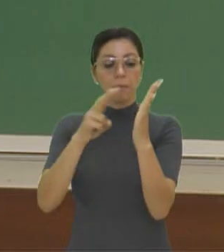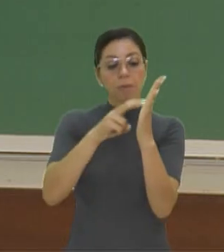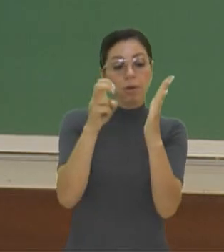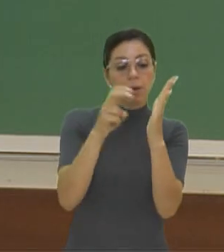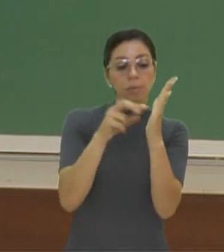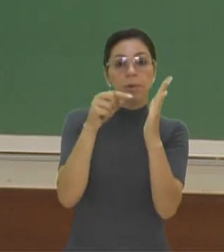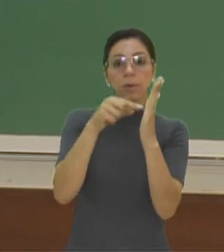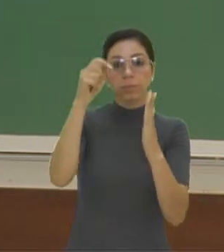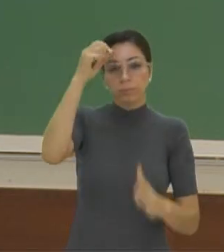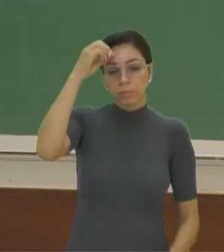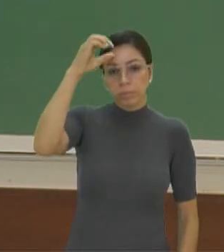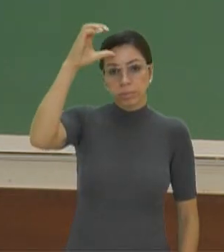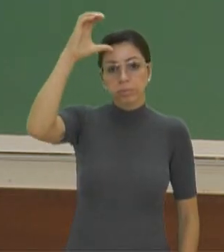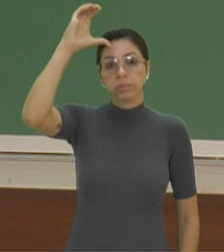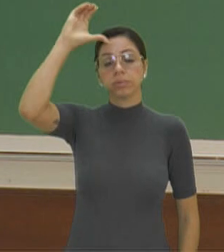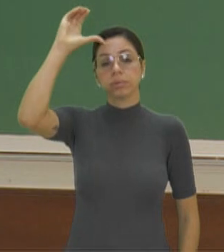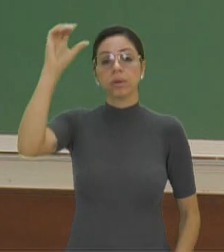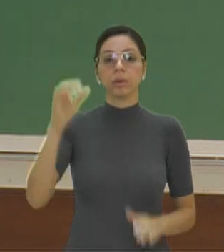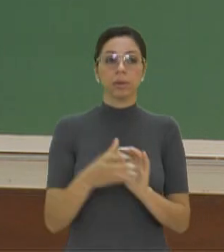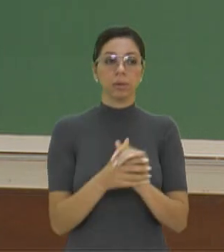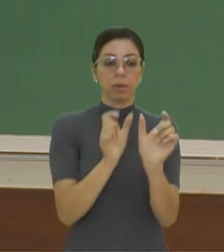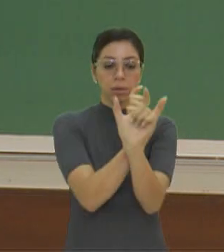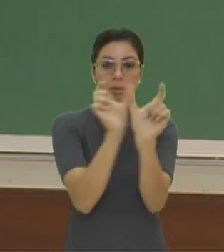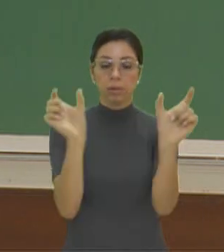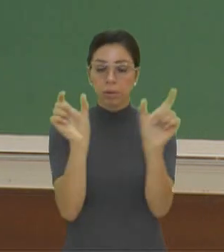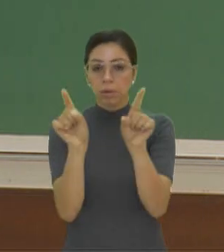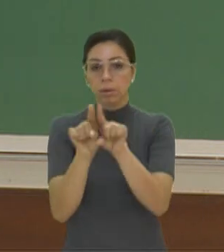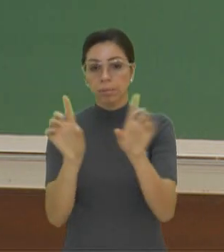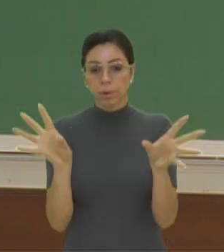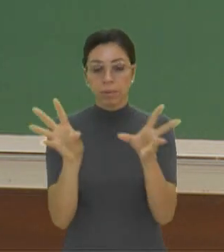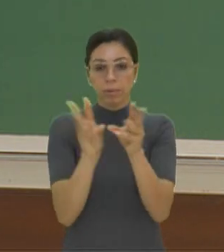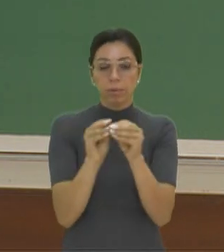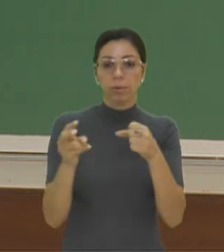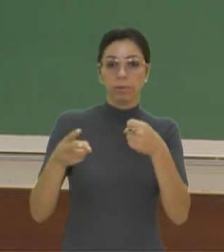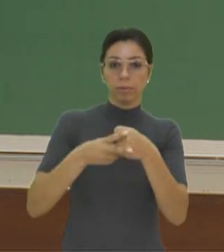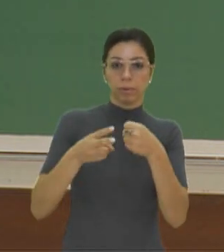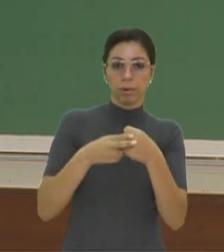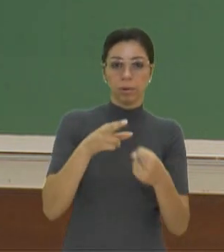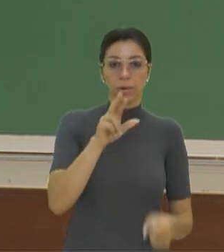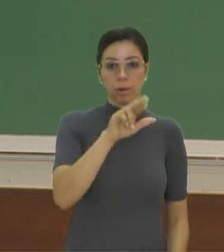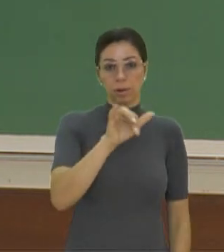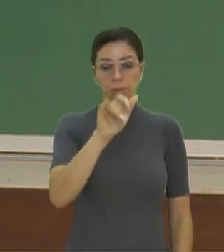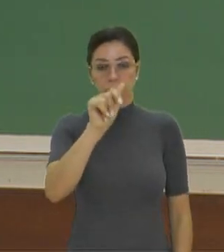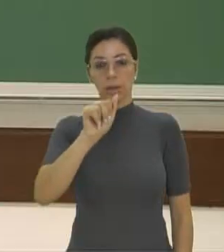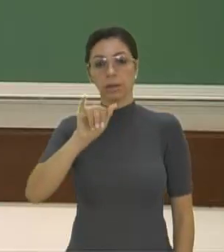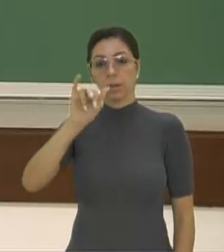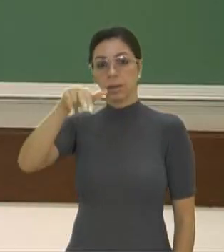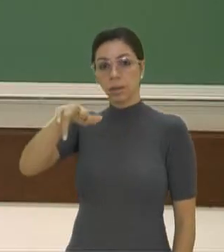nosso repertório sobre advérbios, sinônimos, revisamos os nossos verbos regulares e